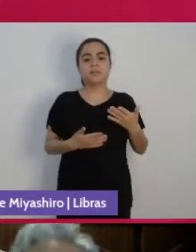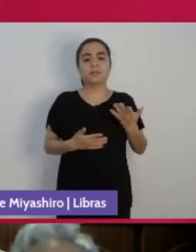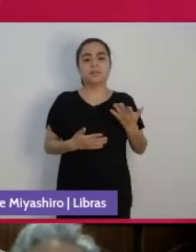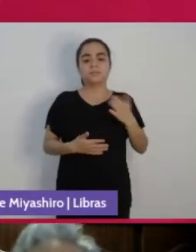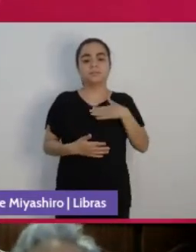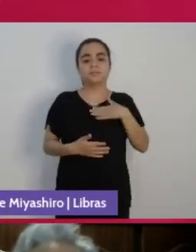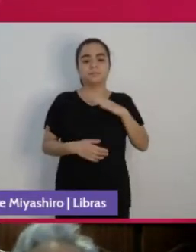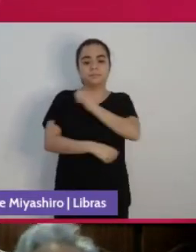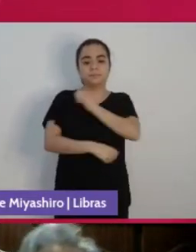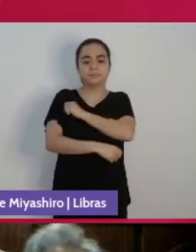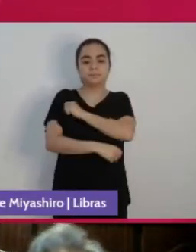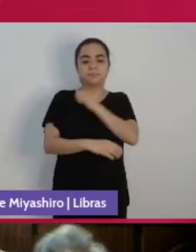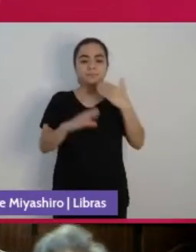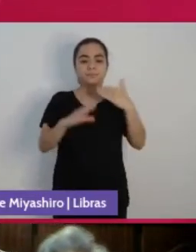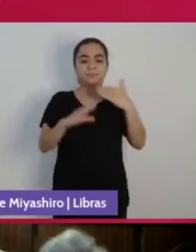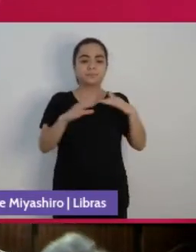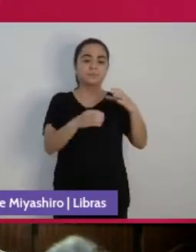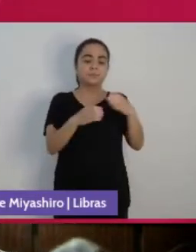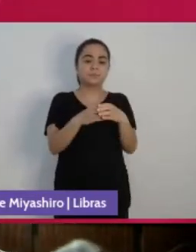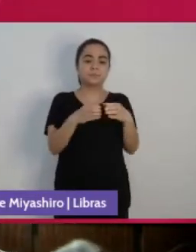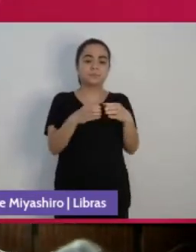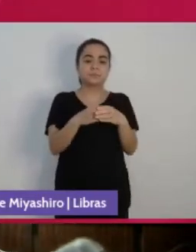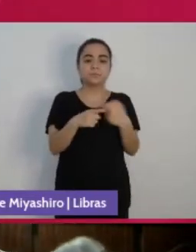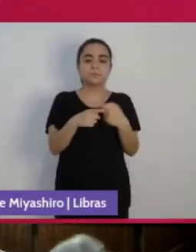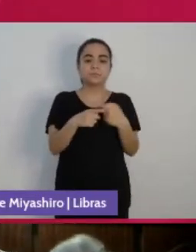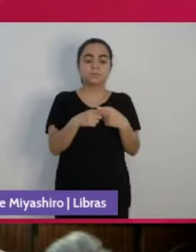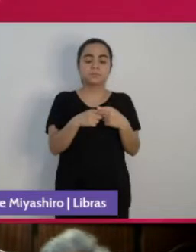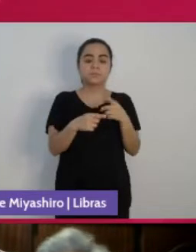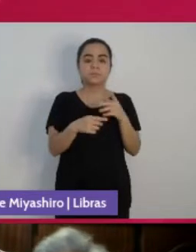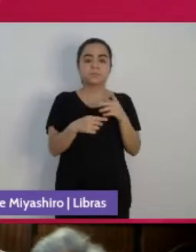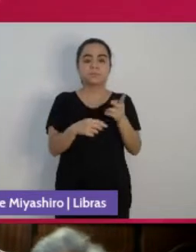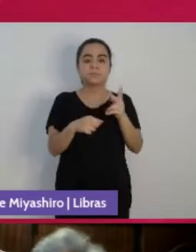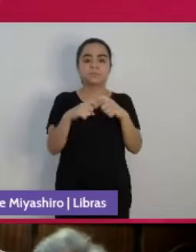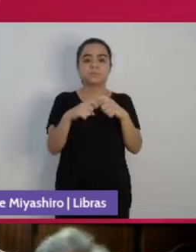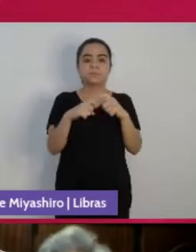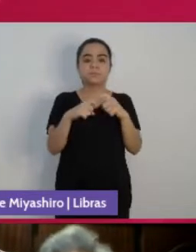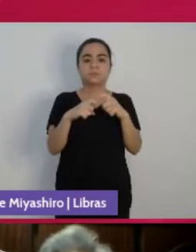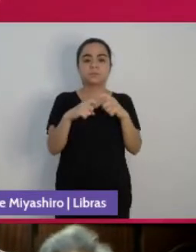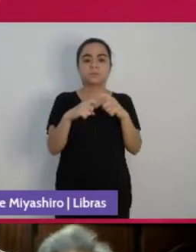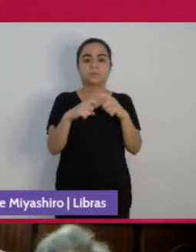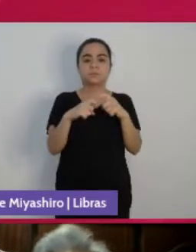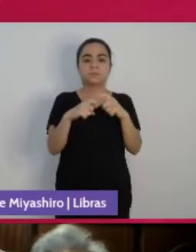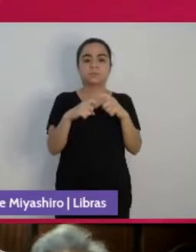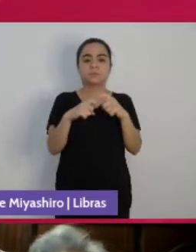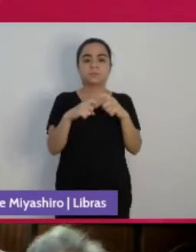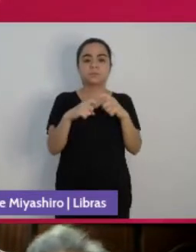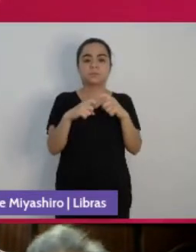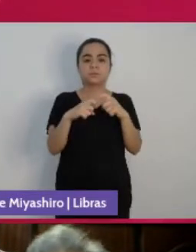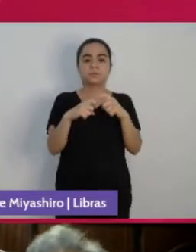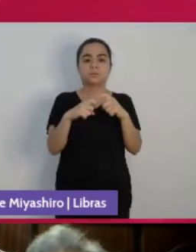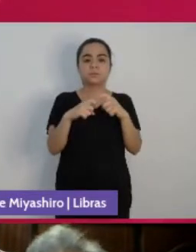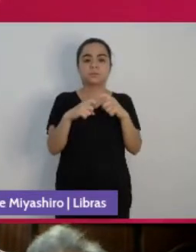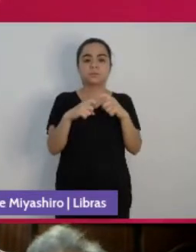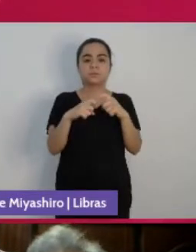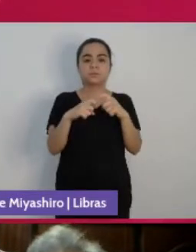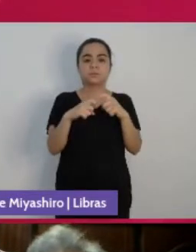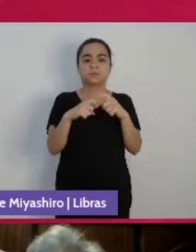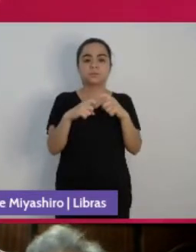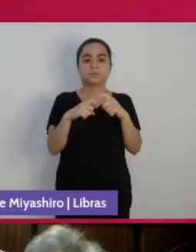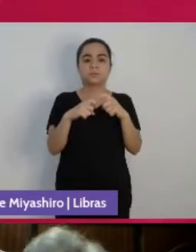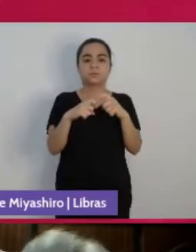grupo, porque algumas meninas acompanham esse médico, ele colocou lá no Instagram dele esse exame.